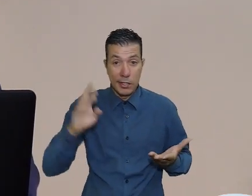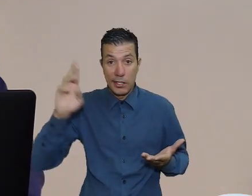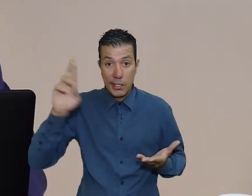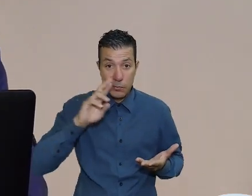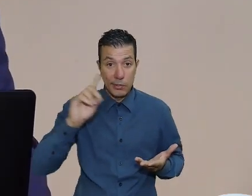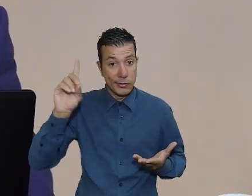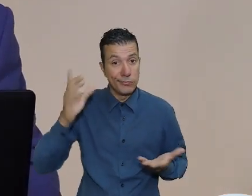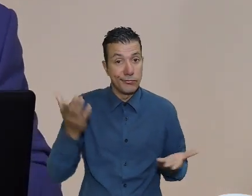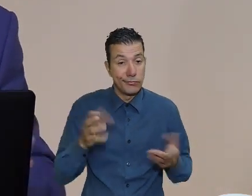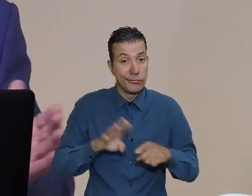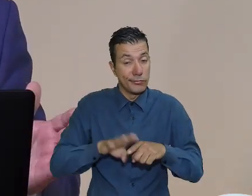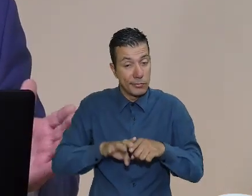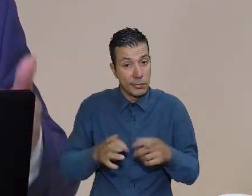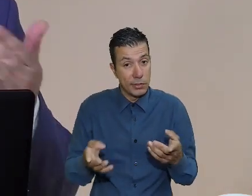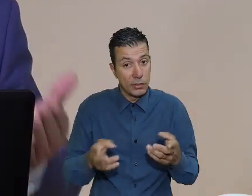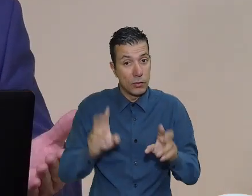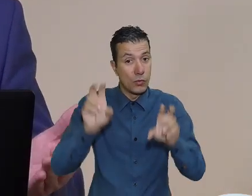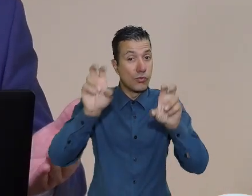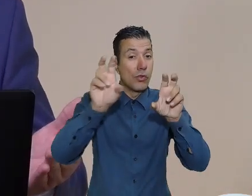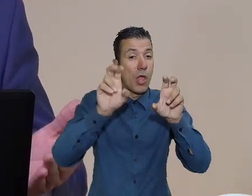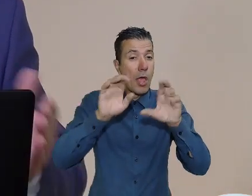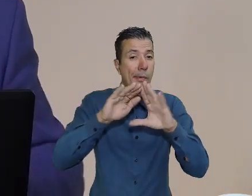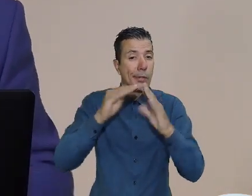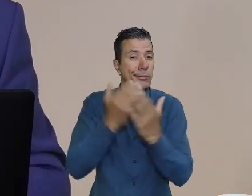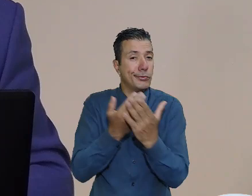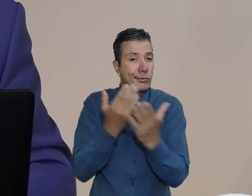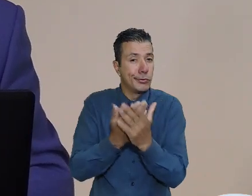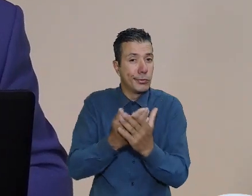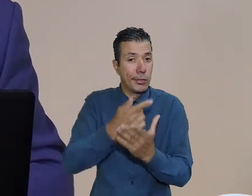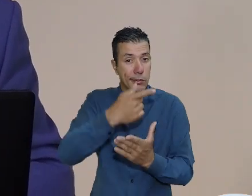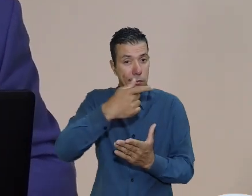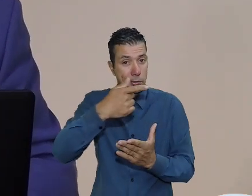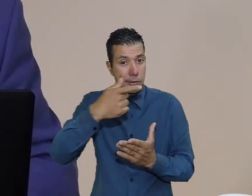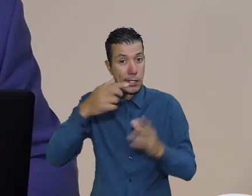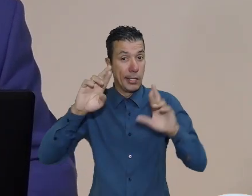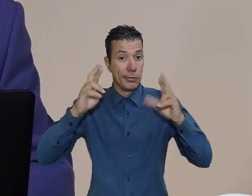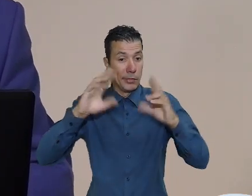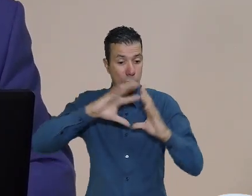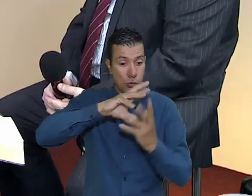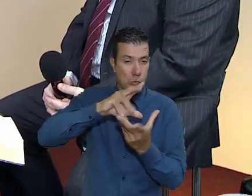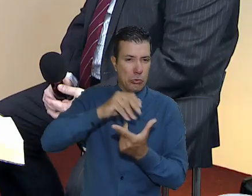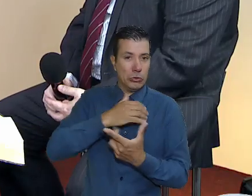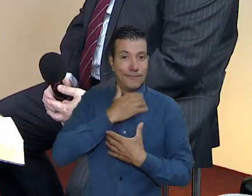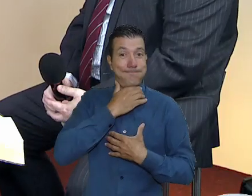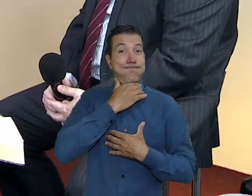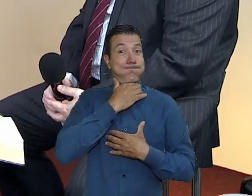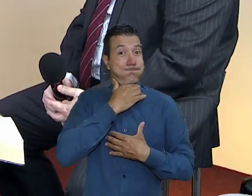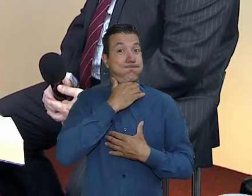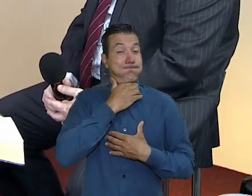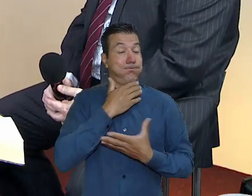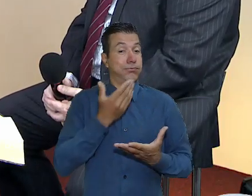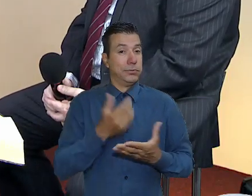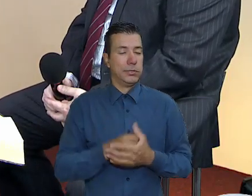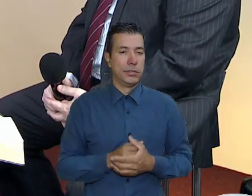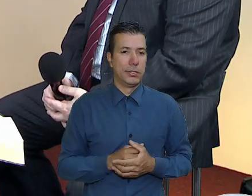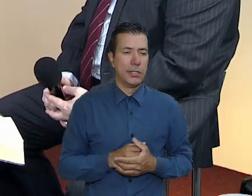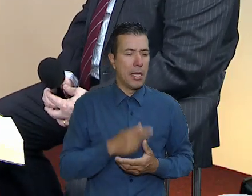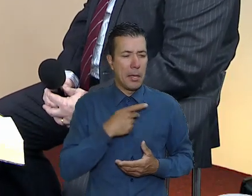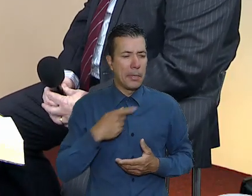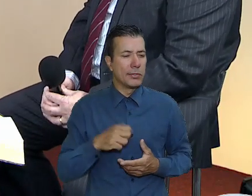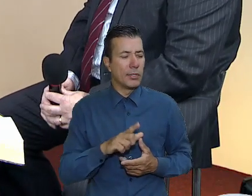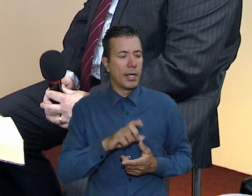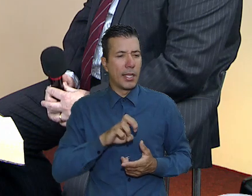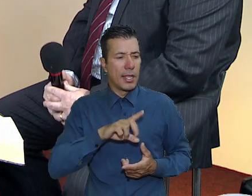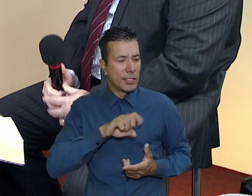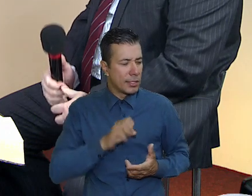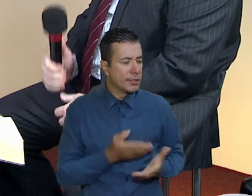nós estamos estudando esse tema do Apocalipse com a série Esperança para o Mundo em Crise. Pastor Alexandre, eu vou